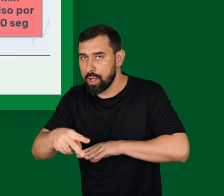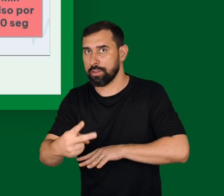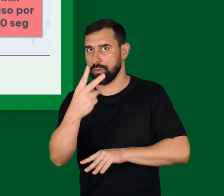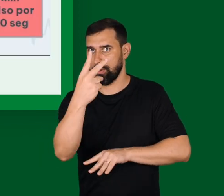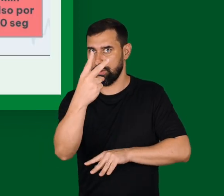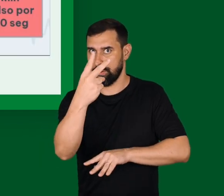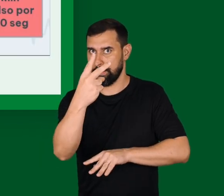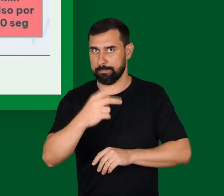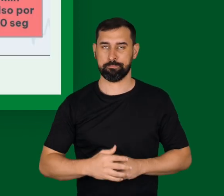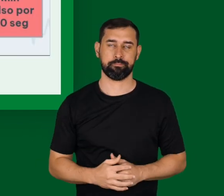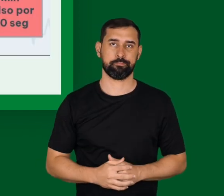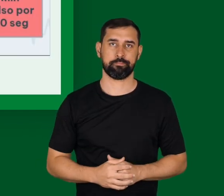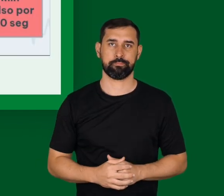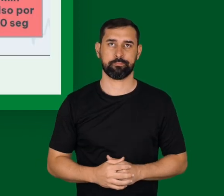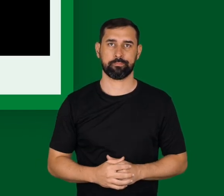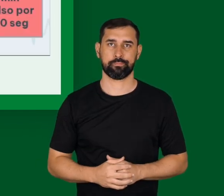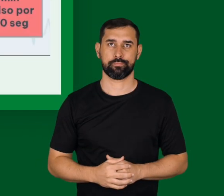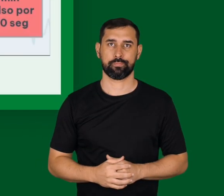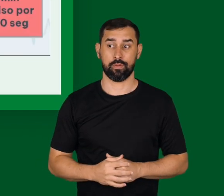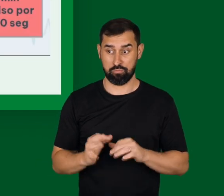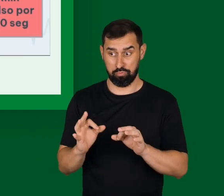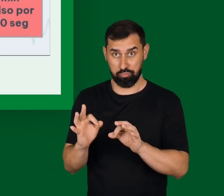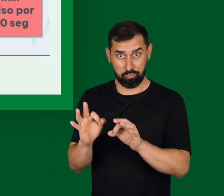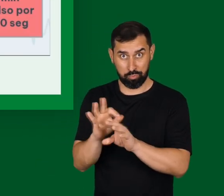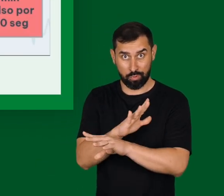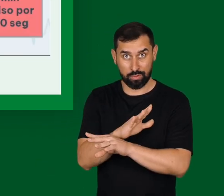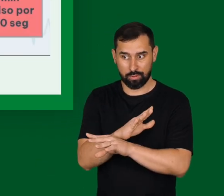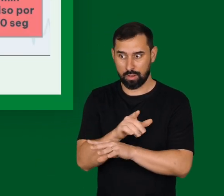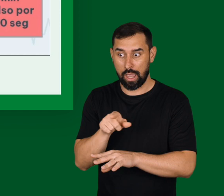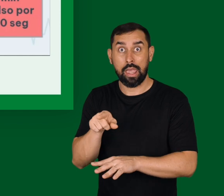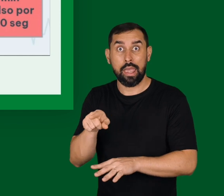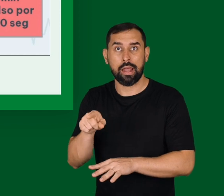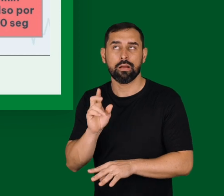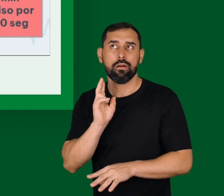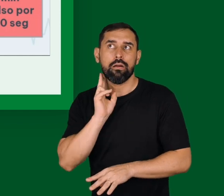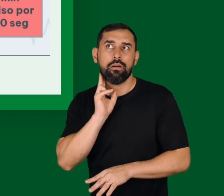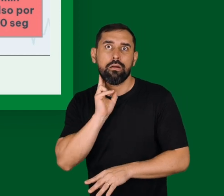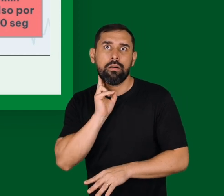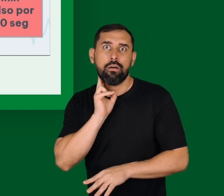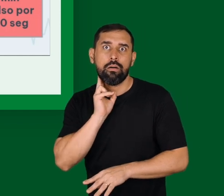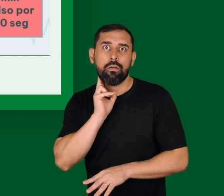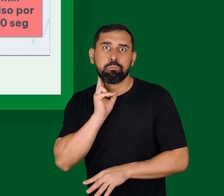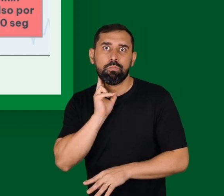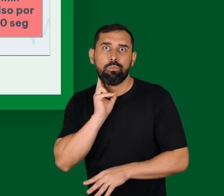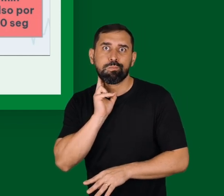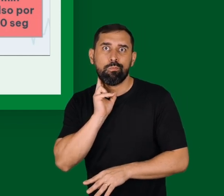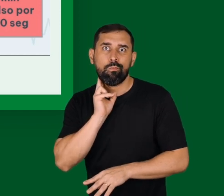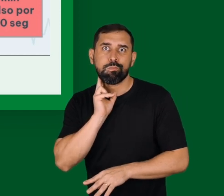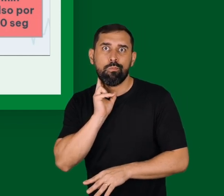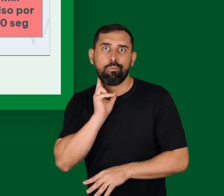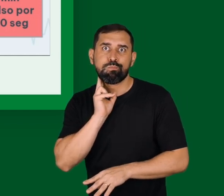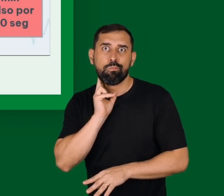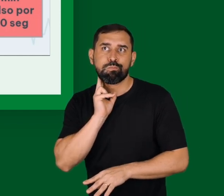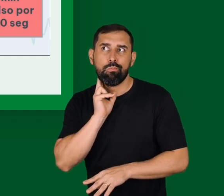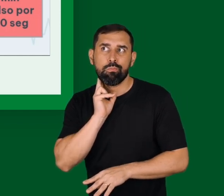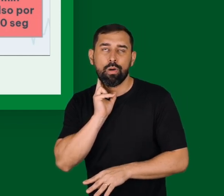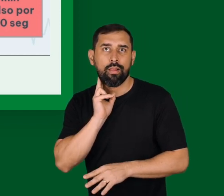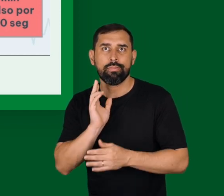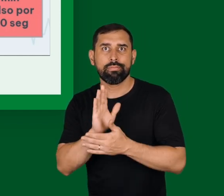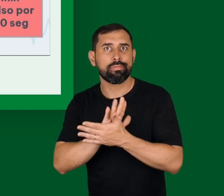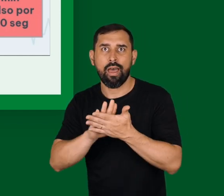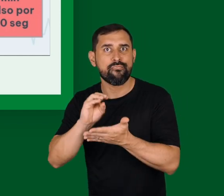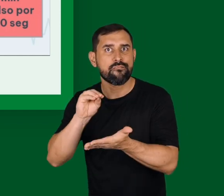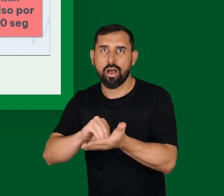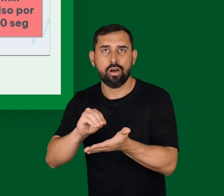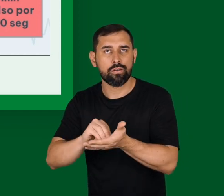fazer 30 compressões para 2 respirações. Tá? Depois disso, a gente vai fazer o segundo ciclo. Se depois